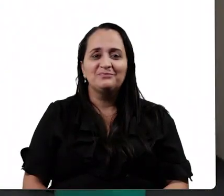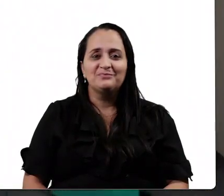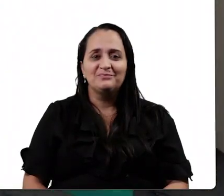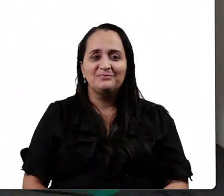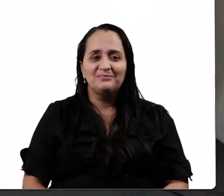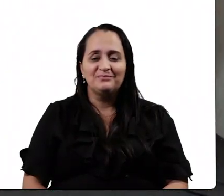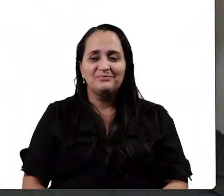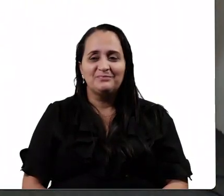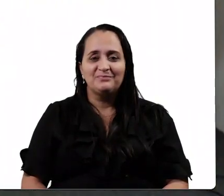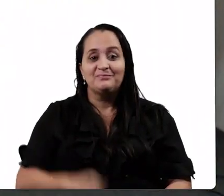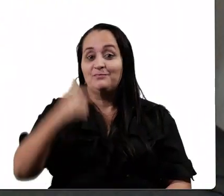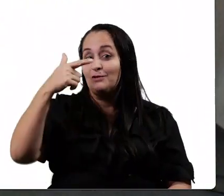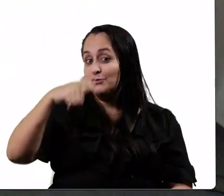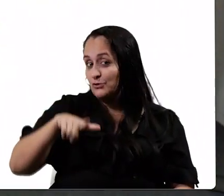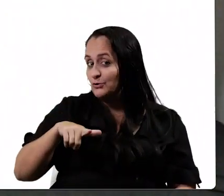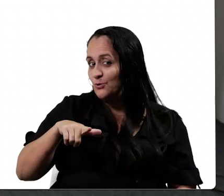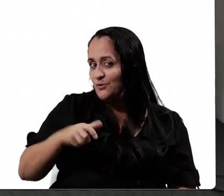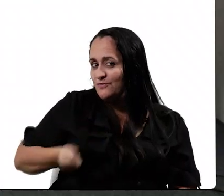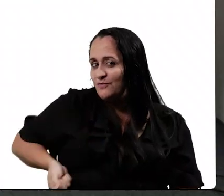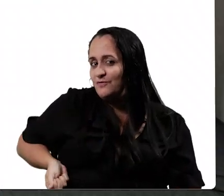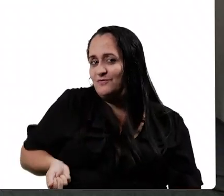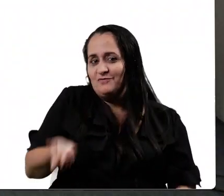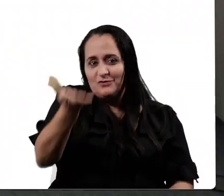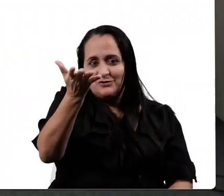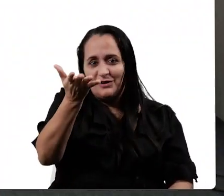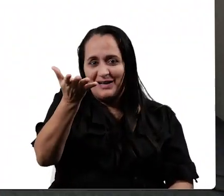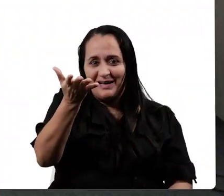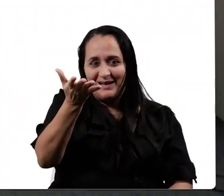ponto vamos mais uma